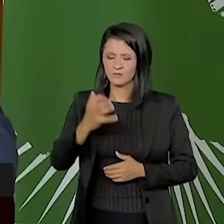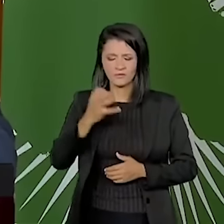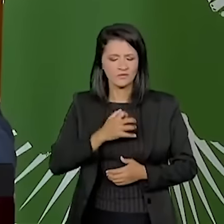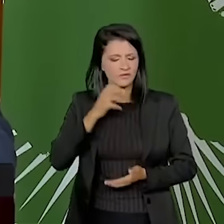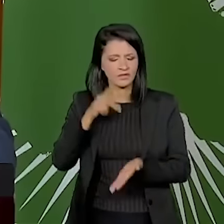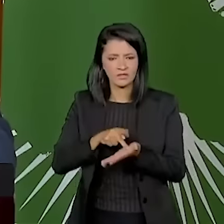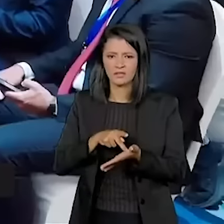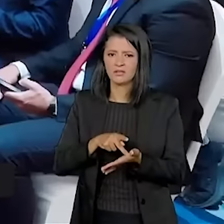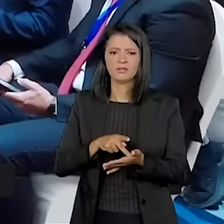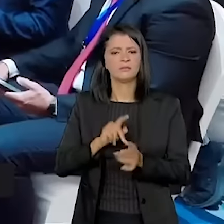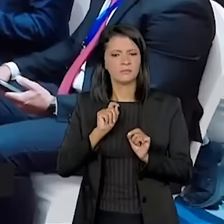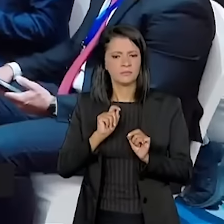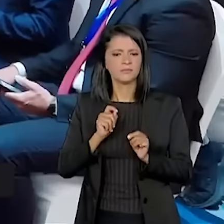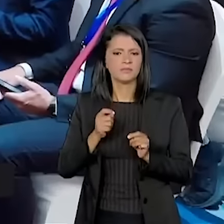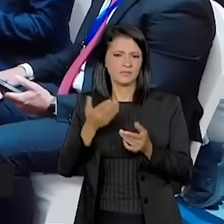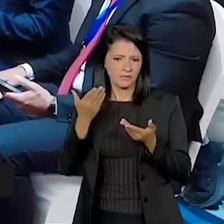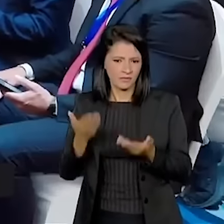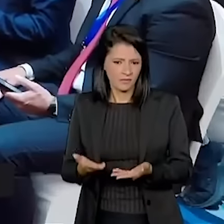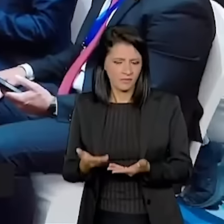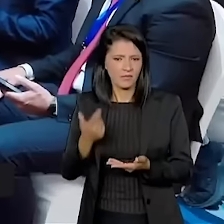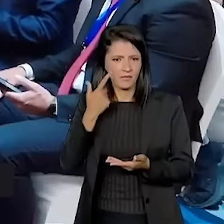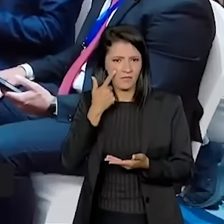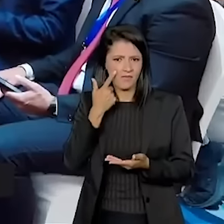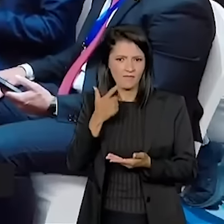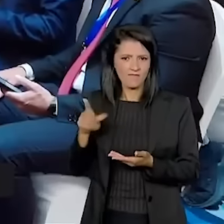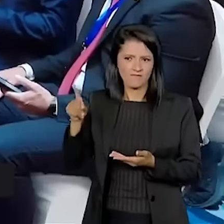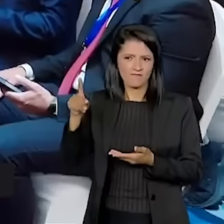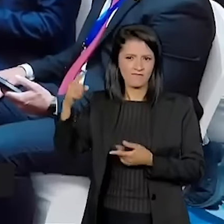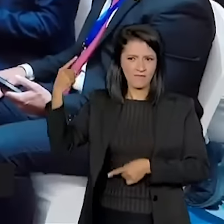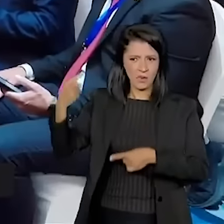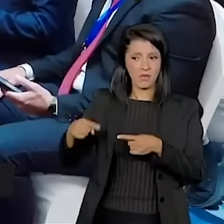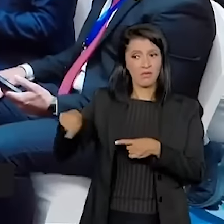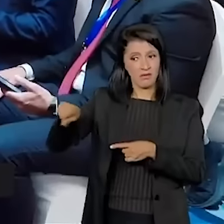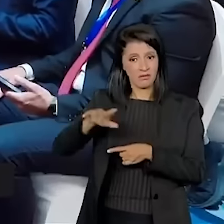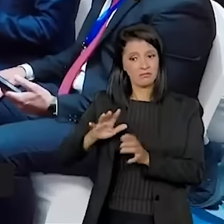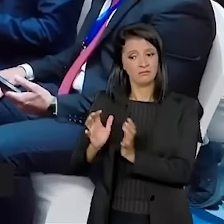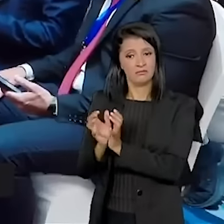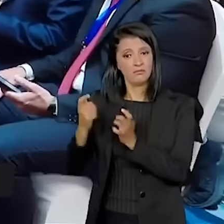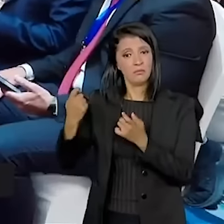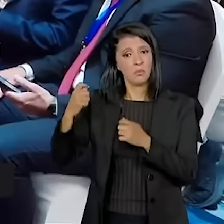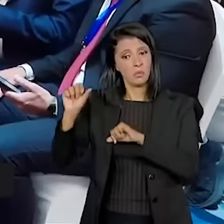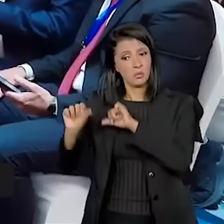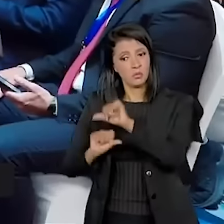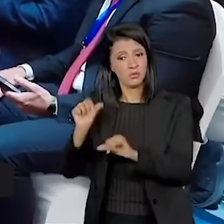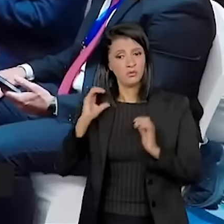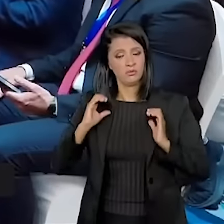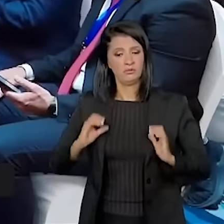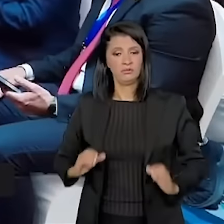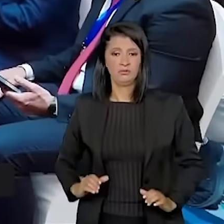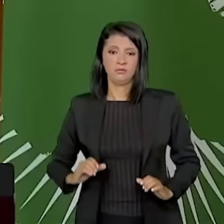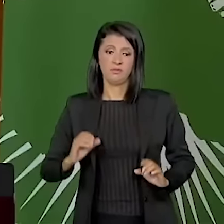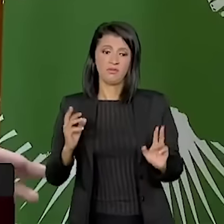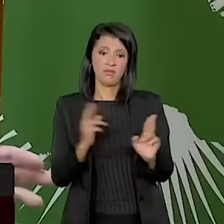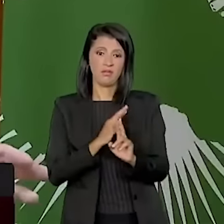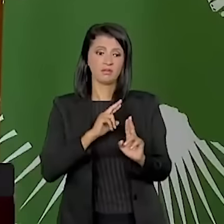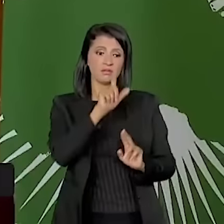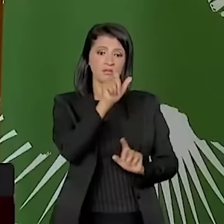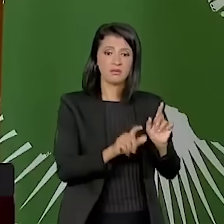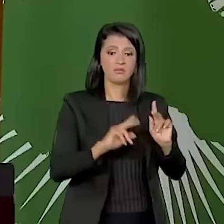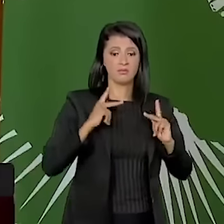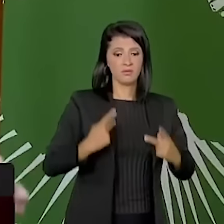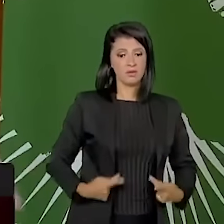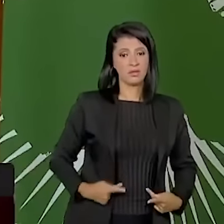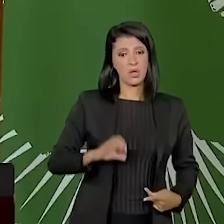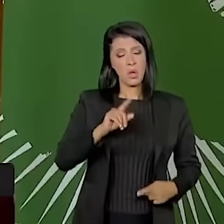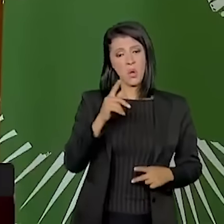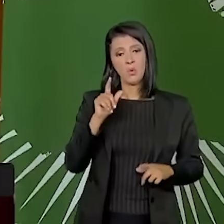sabe, ou os dirigentes políticos mudam o seu comportamento com relação ao ser humano, ou o ser humano